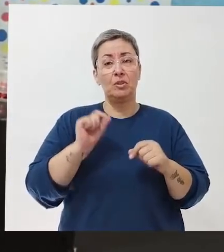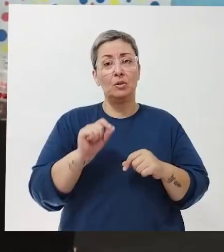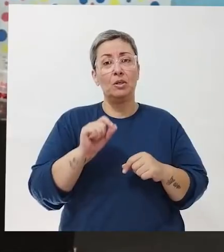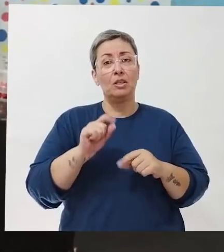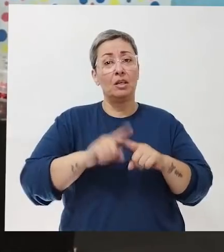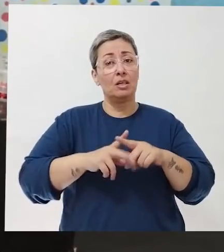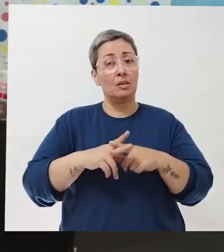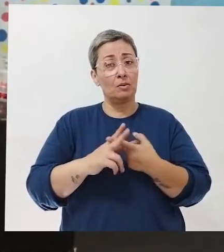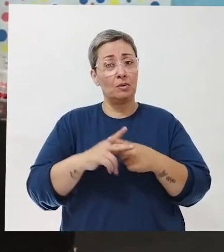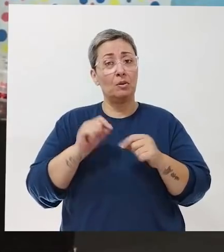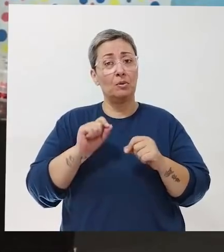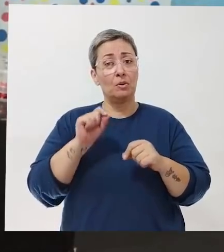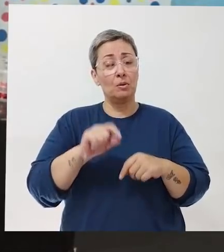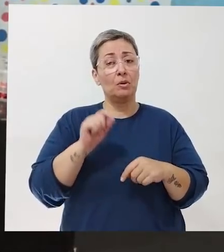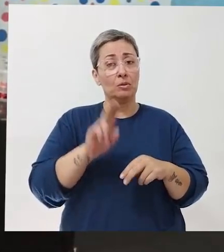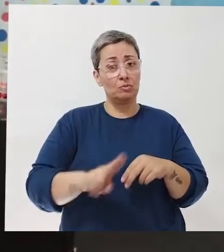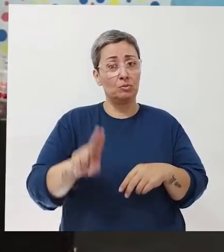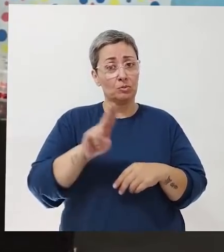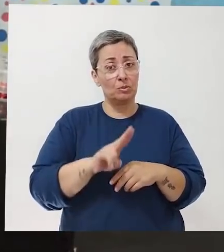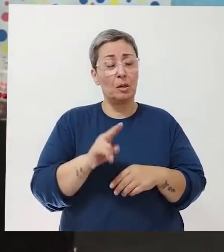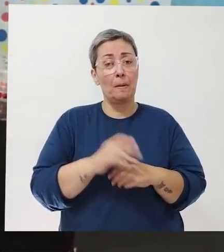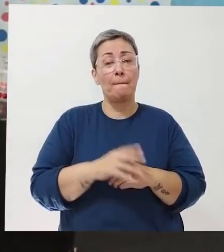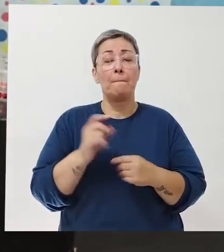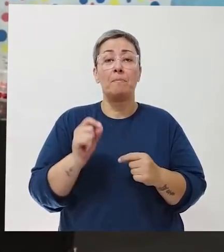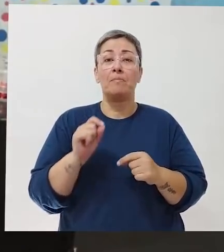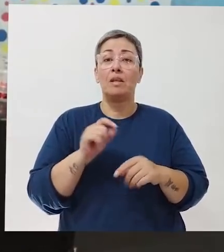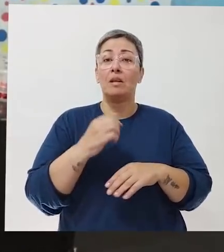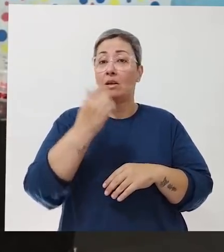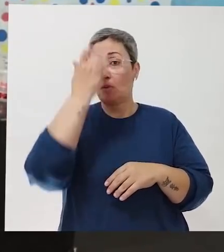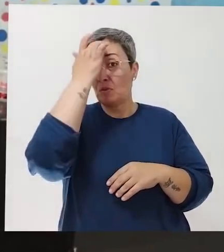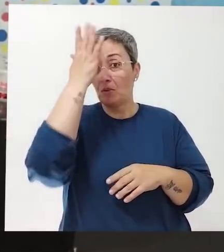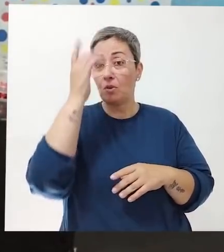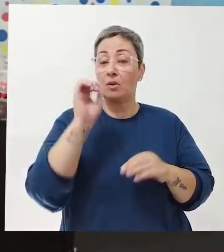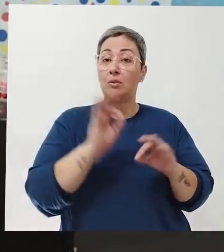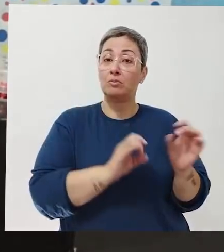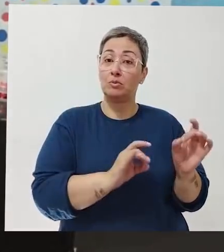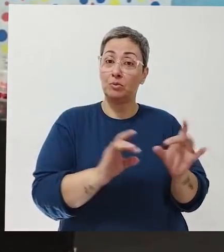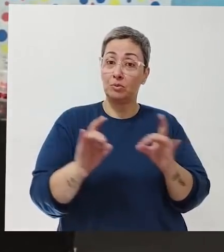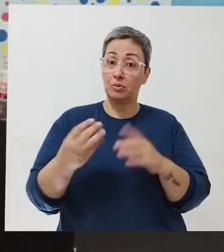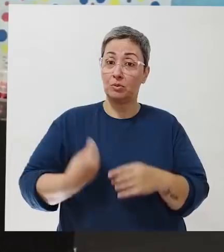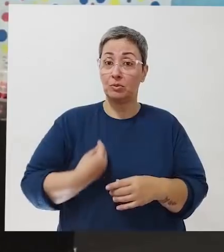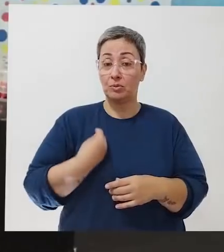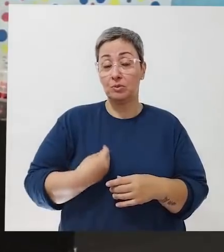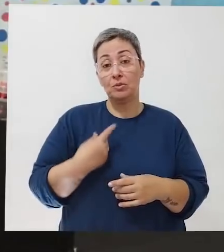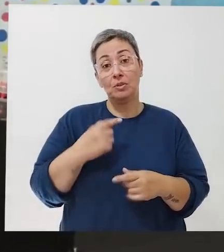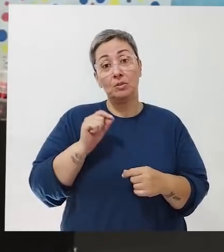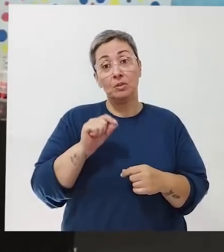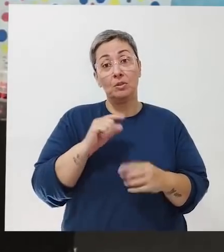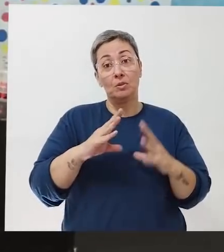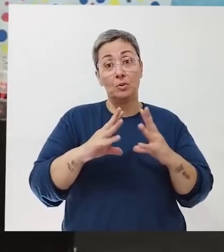ela é uma ferramenta muito utilizada e facilita o nosso dia a dia